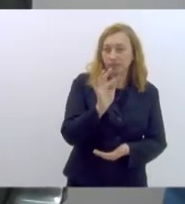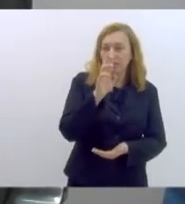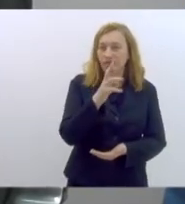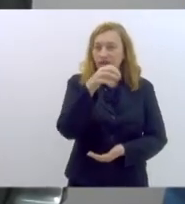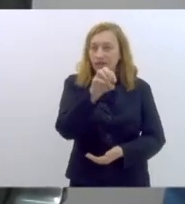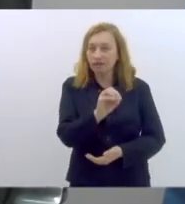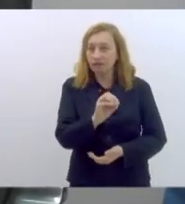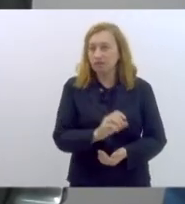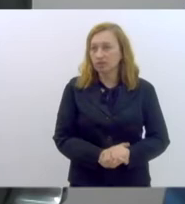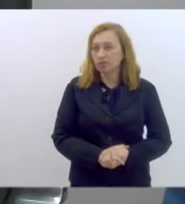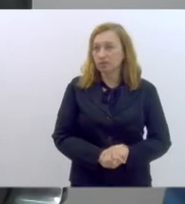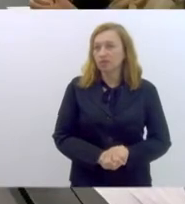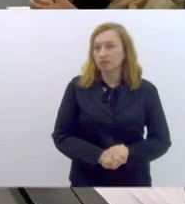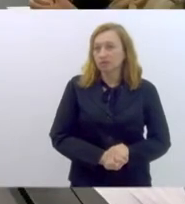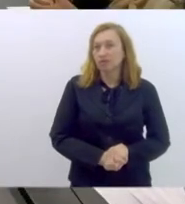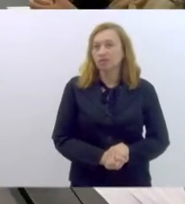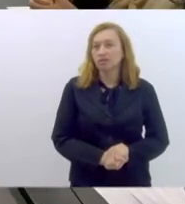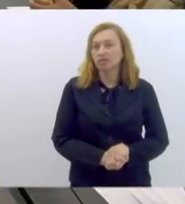favor.